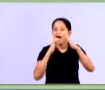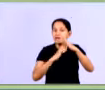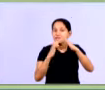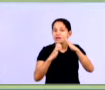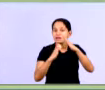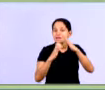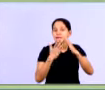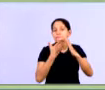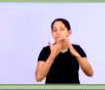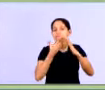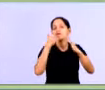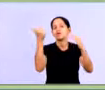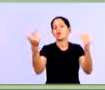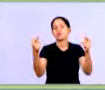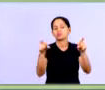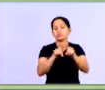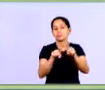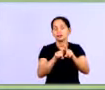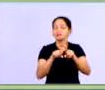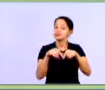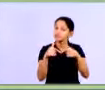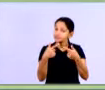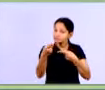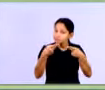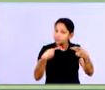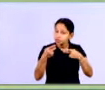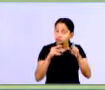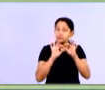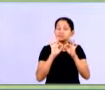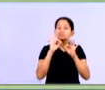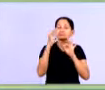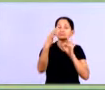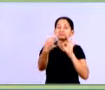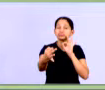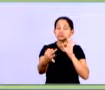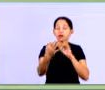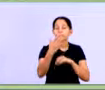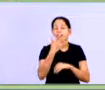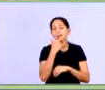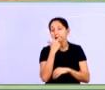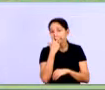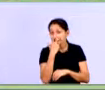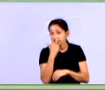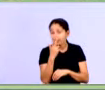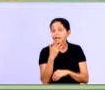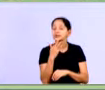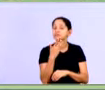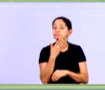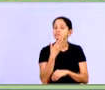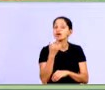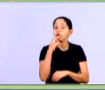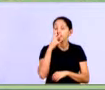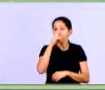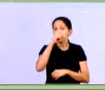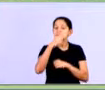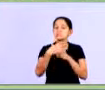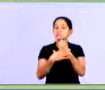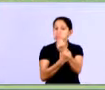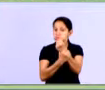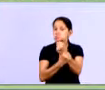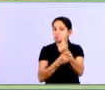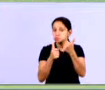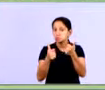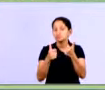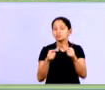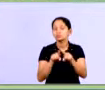Outra situação é que os projetos de longo prazo tendem a ser mais estáveis. E aí, professor, o que